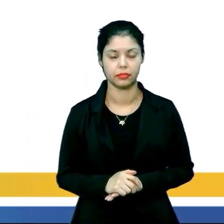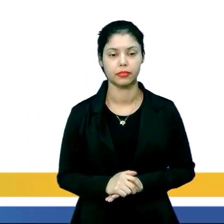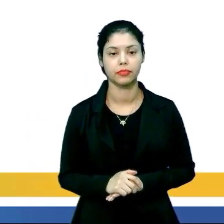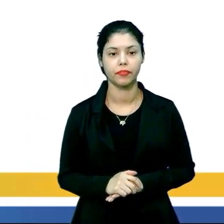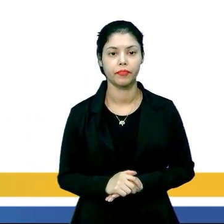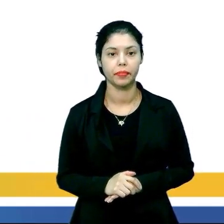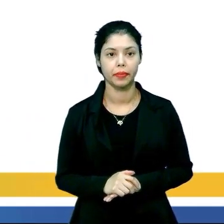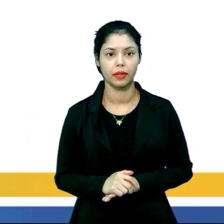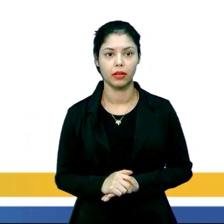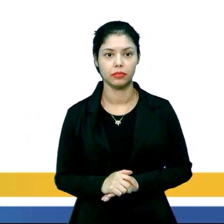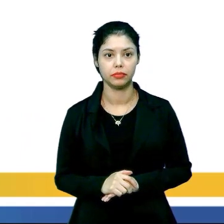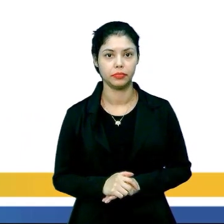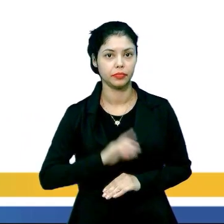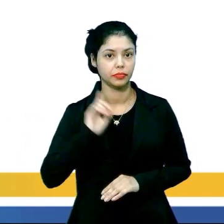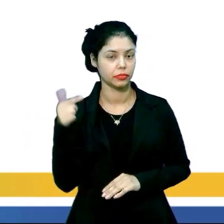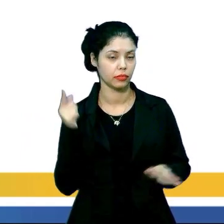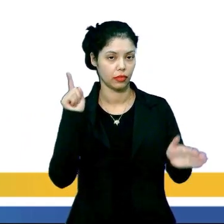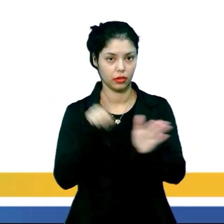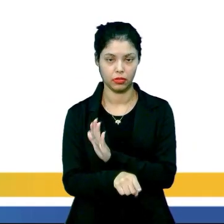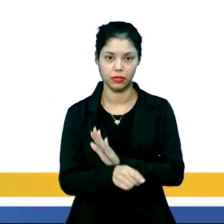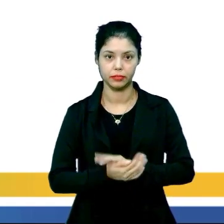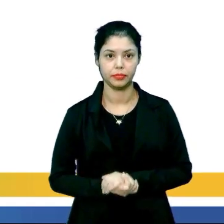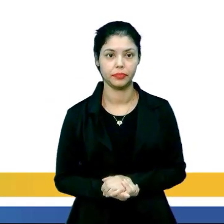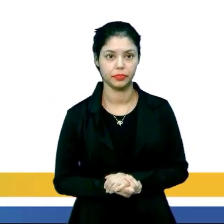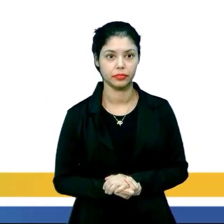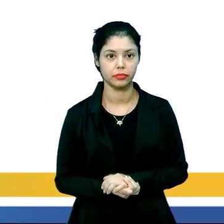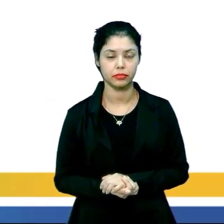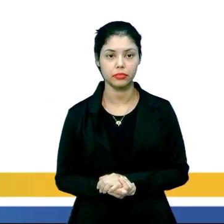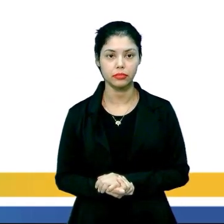C. Vamos a uma próxima questão.